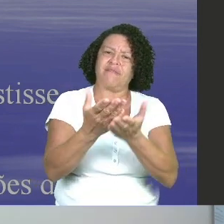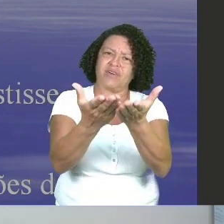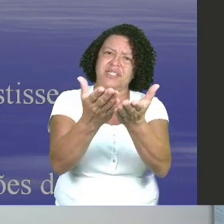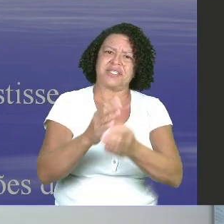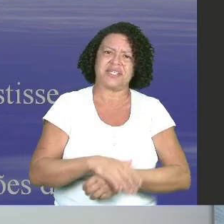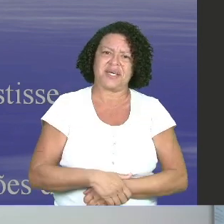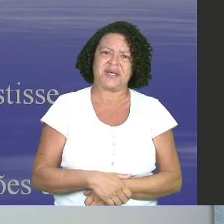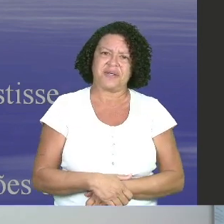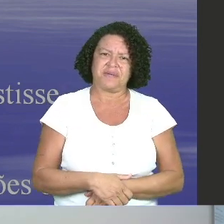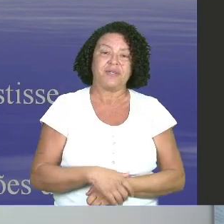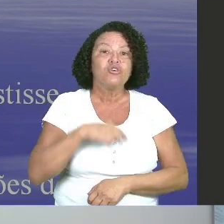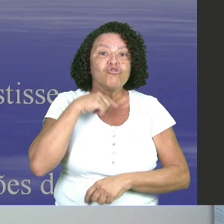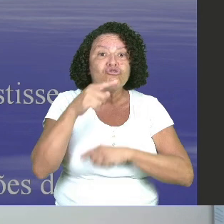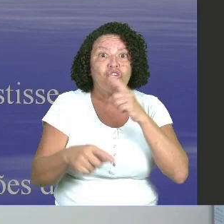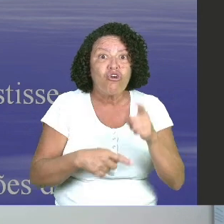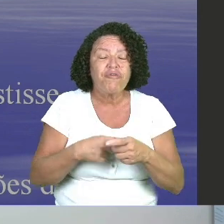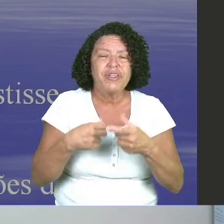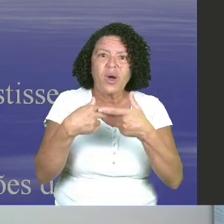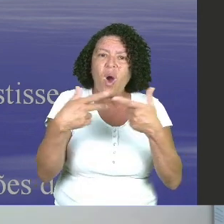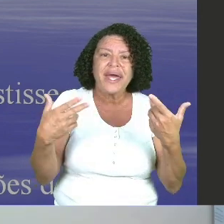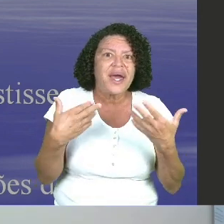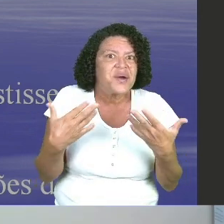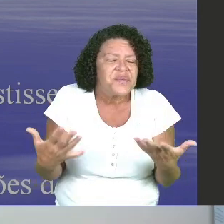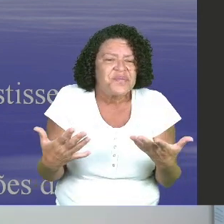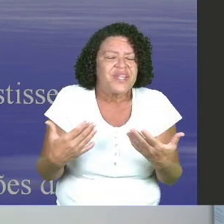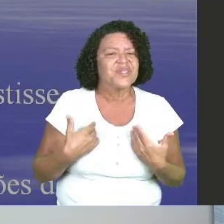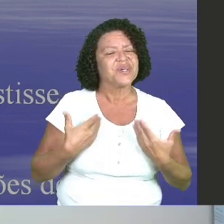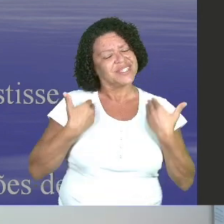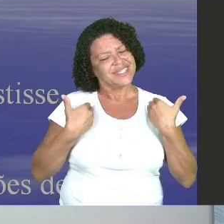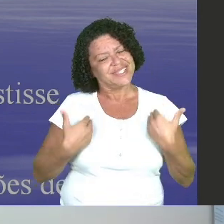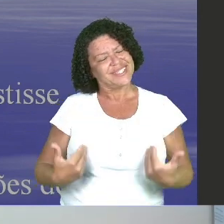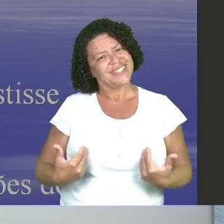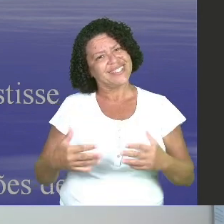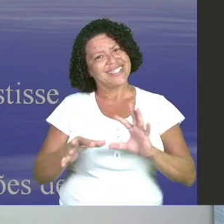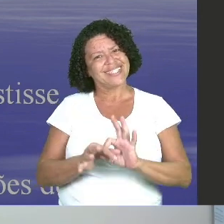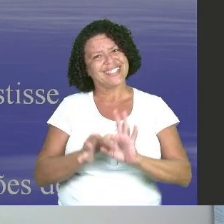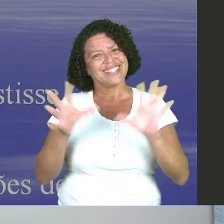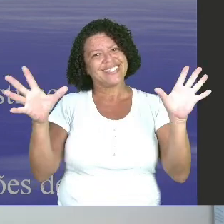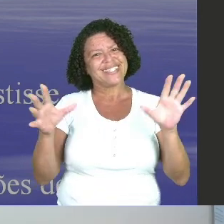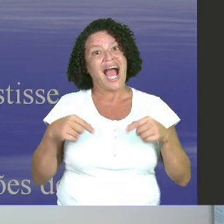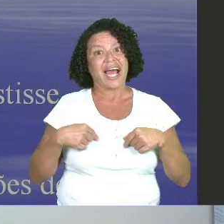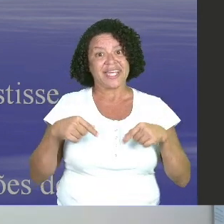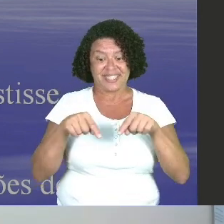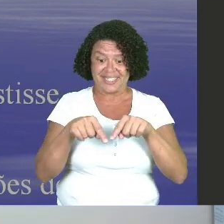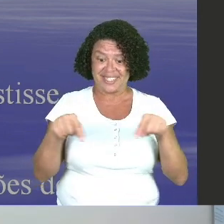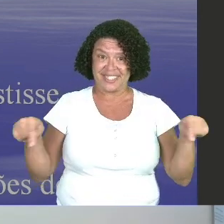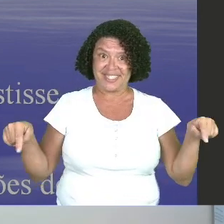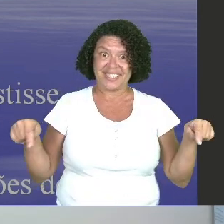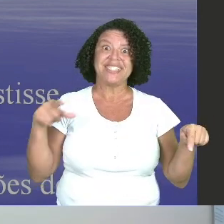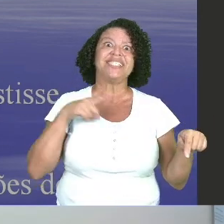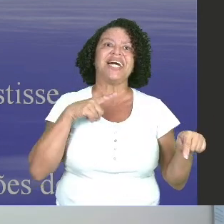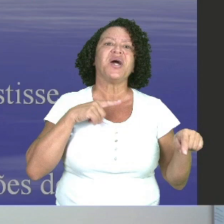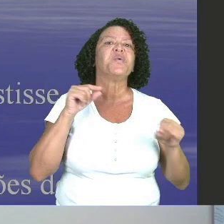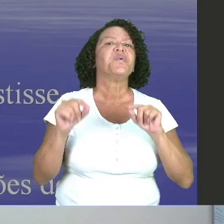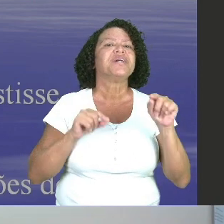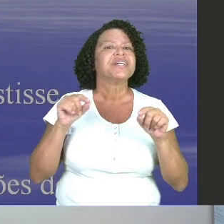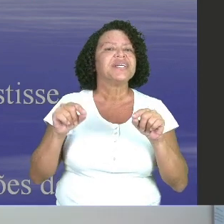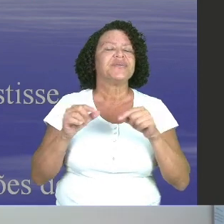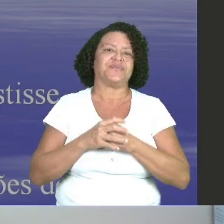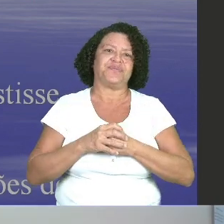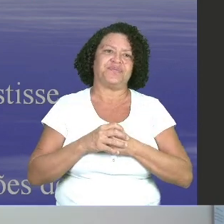Tendo dúvidas, considerações, estamos à disposição. Aqui embaixo na legenda tem